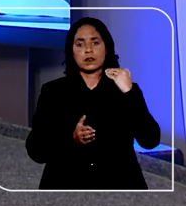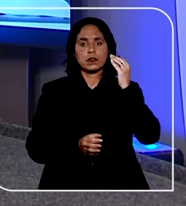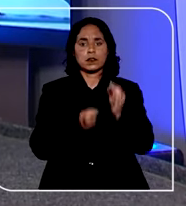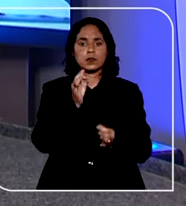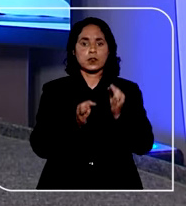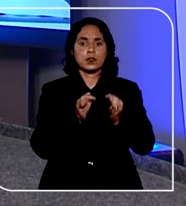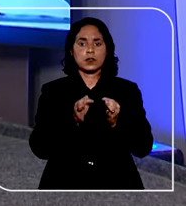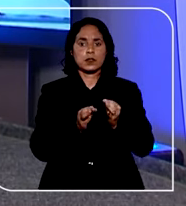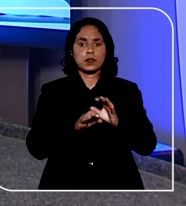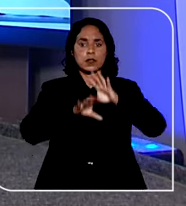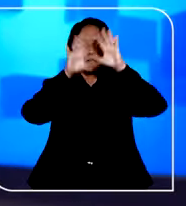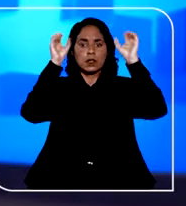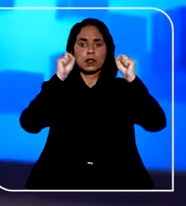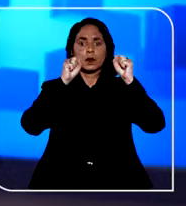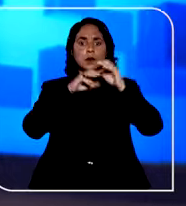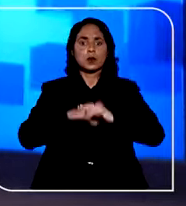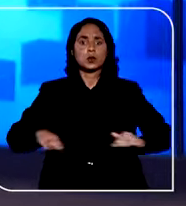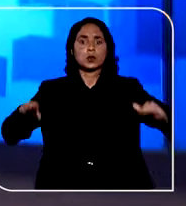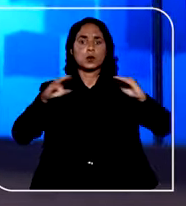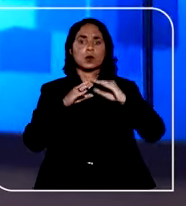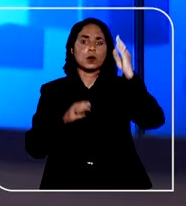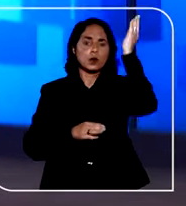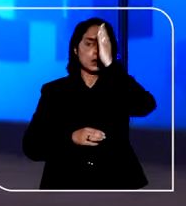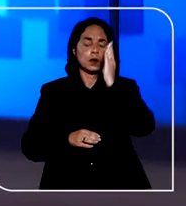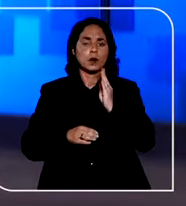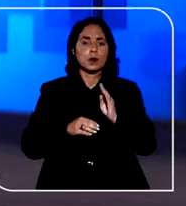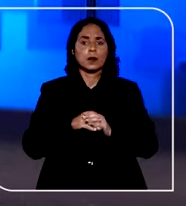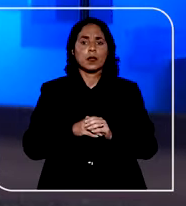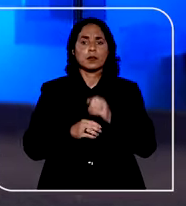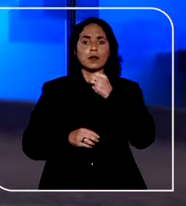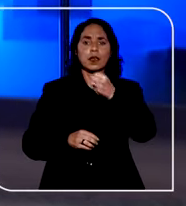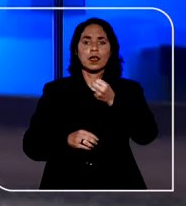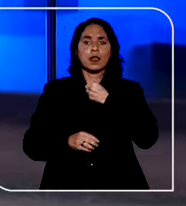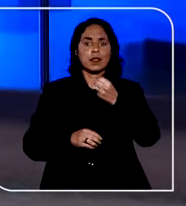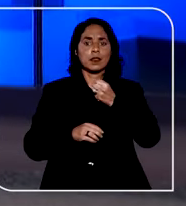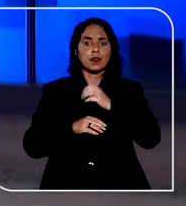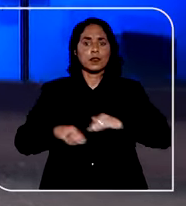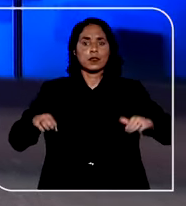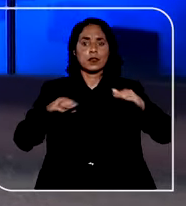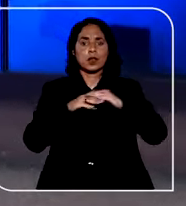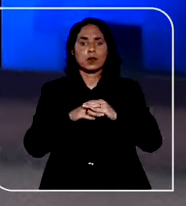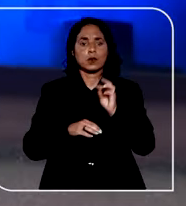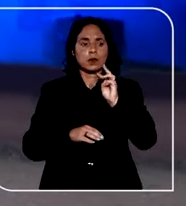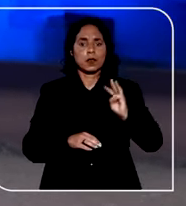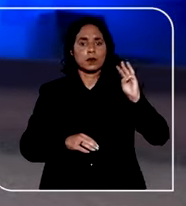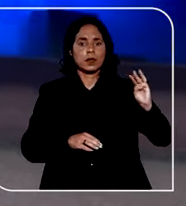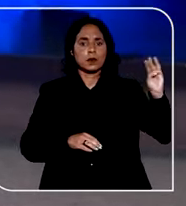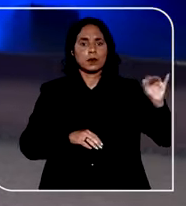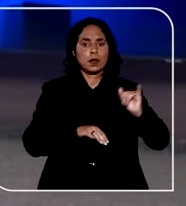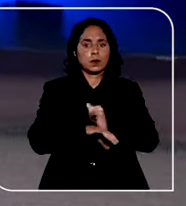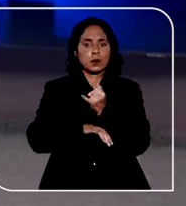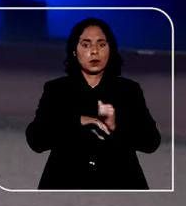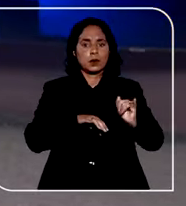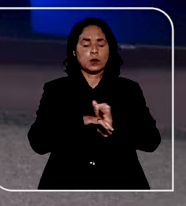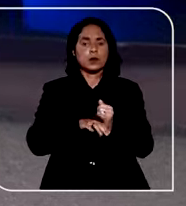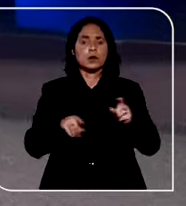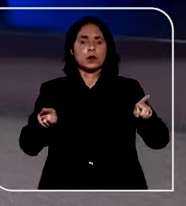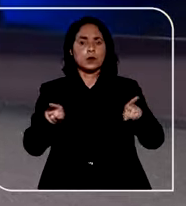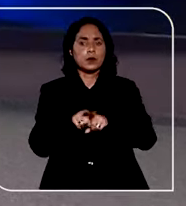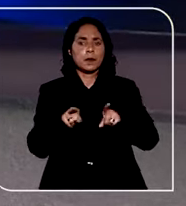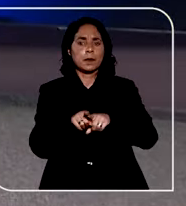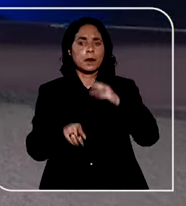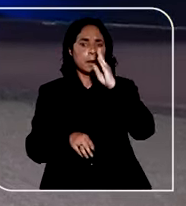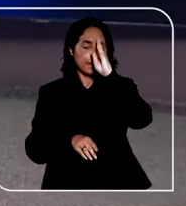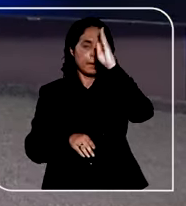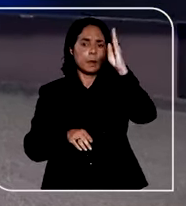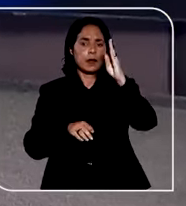em todo o país a entrevista completa está disponível no canal do STJ no YouTube e nas principais plataformas